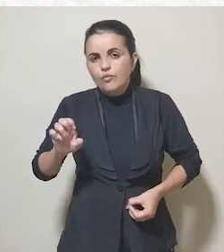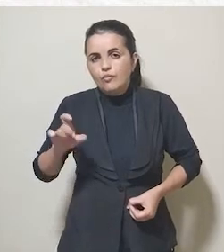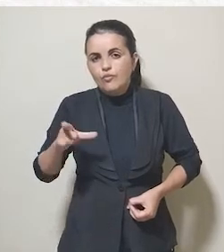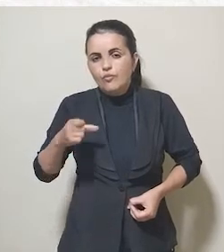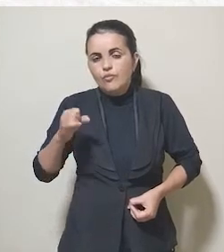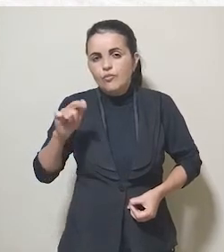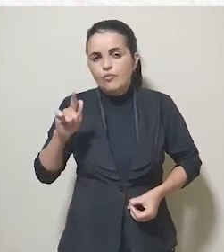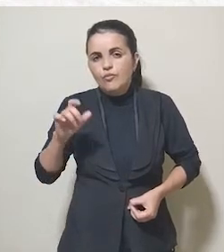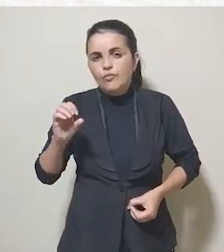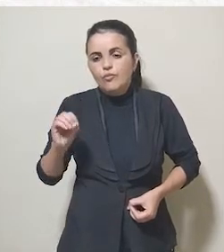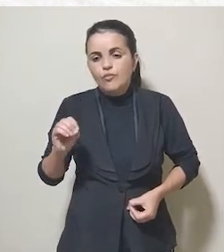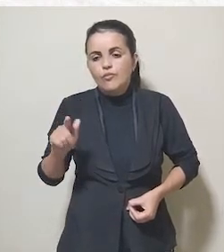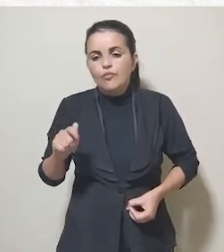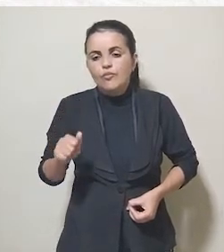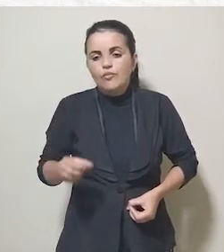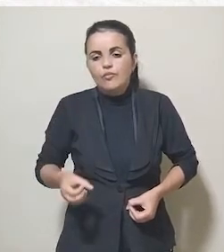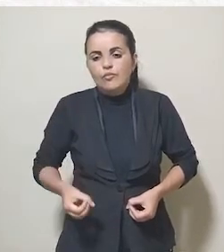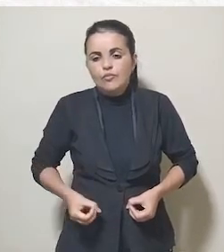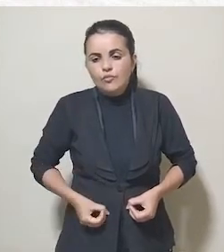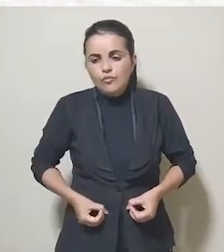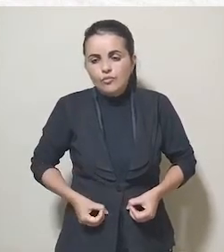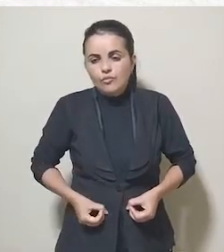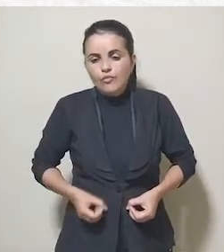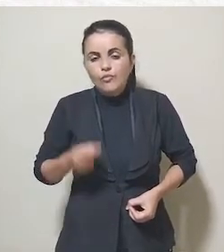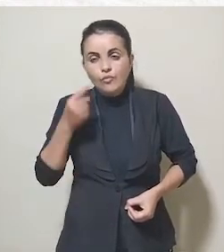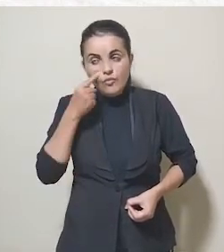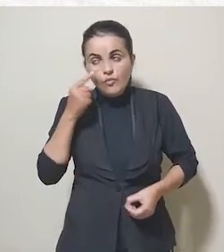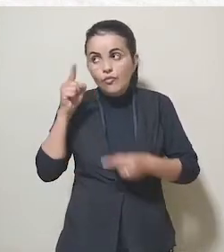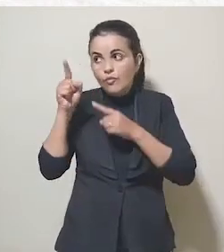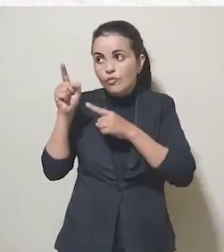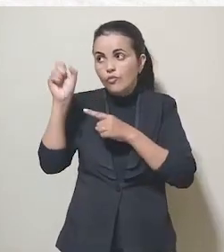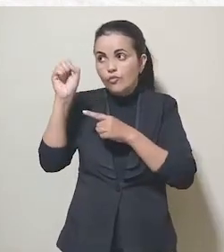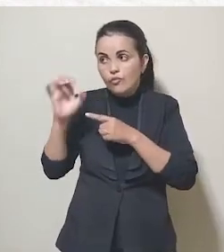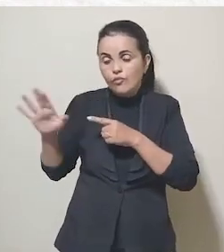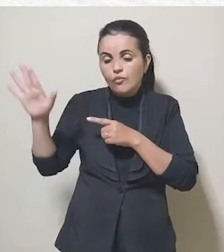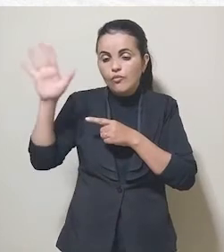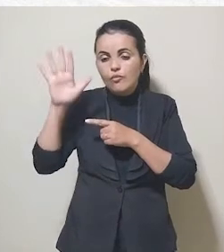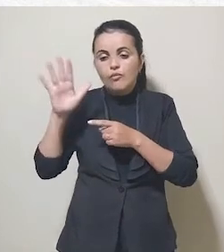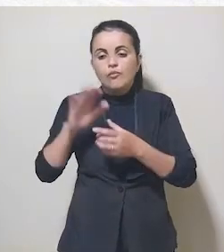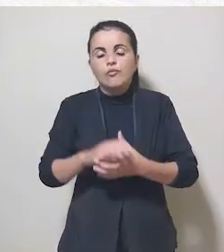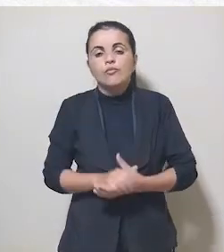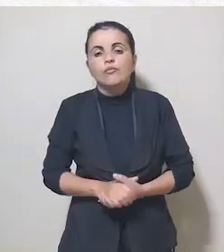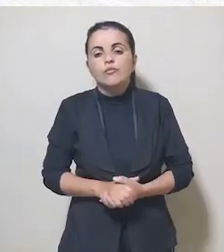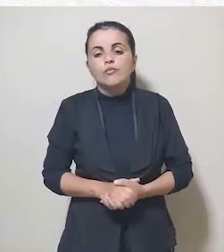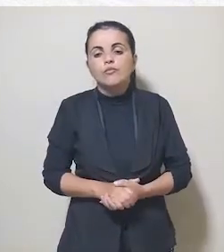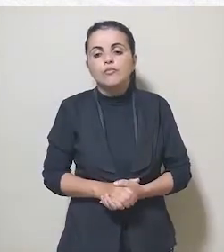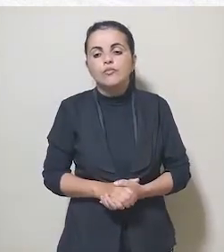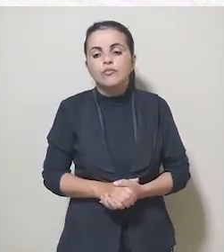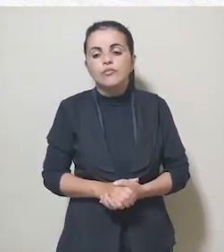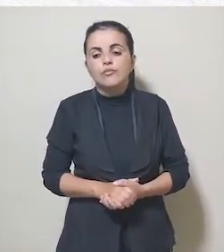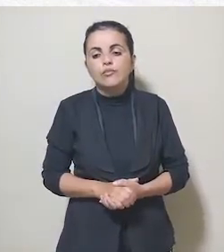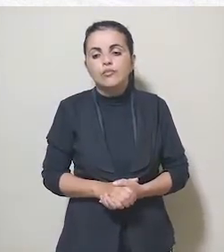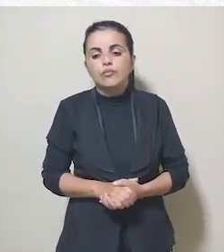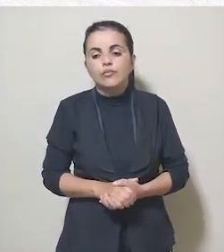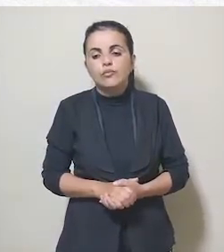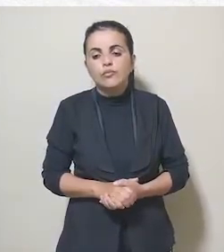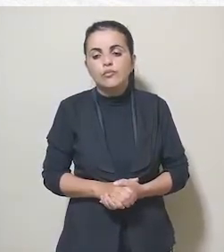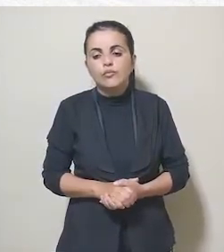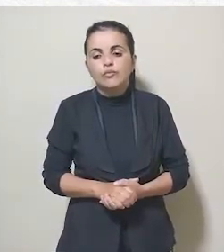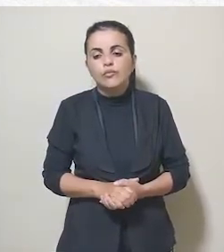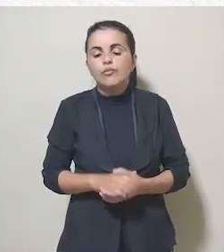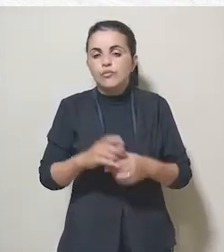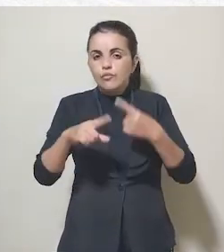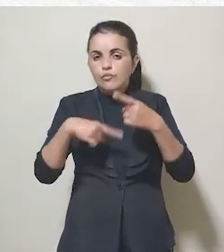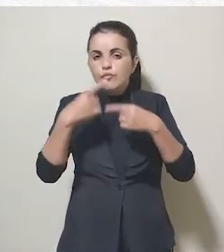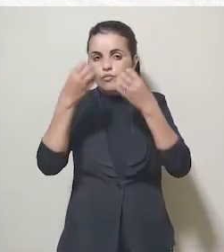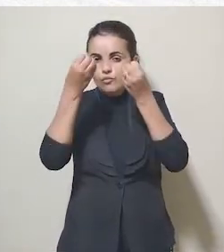formando uma ampola. Então, veja só, o epidídimo ele é todo isso aqui, e seu final aqui ele se alonga, certo? E entra nessa região